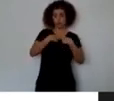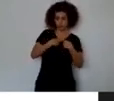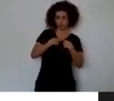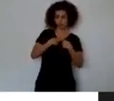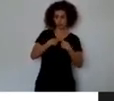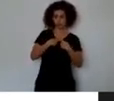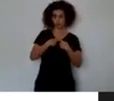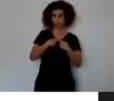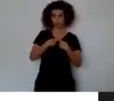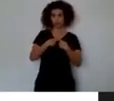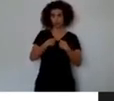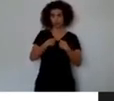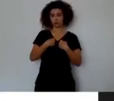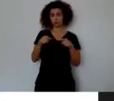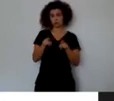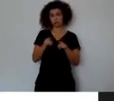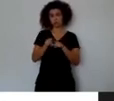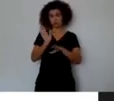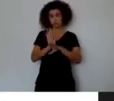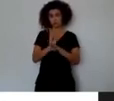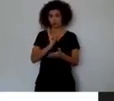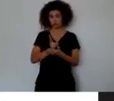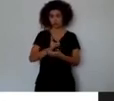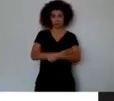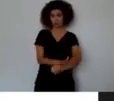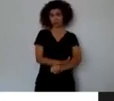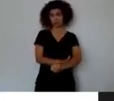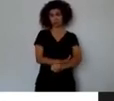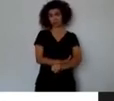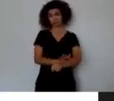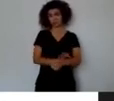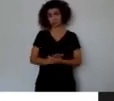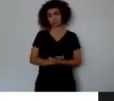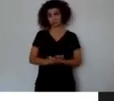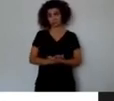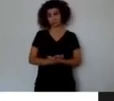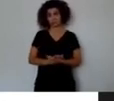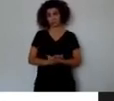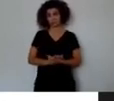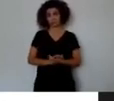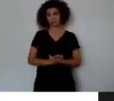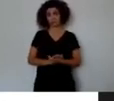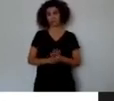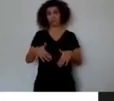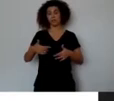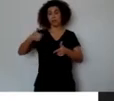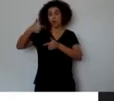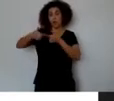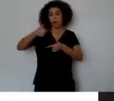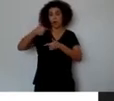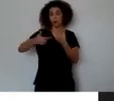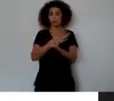a gente vai estar contribuindo para a manutenção e fortalecimento dessa estrutura. A luta antirracista, eu acho que